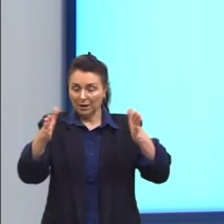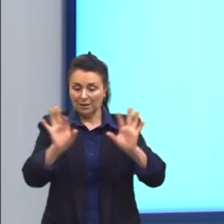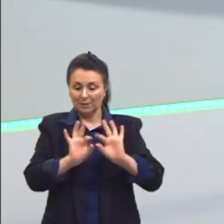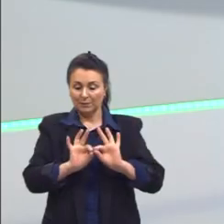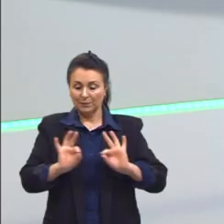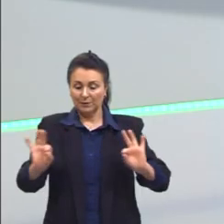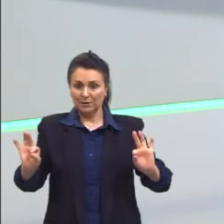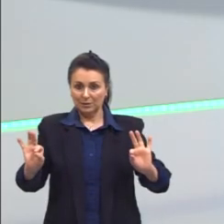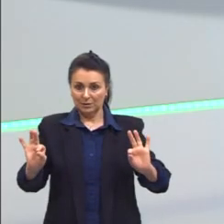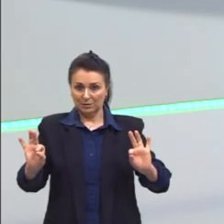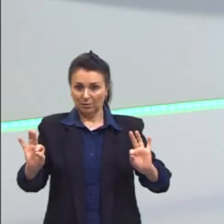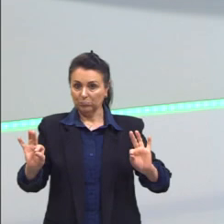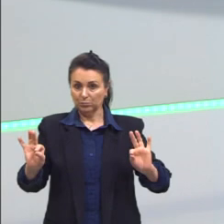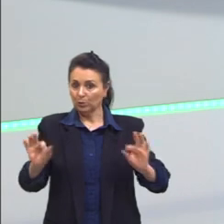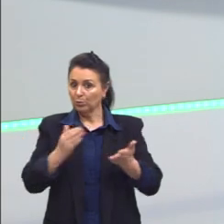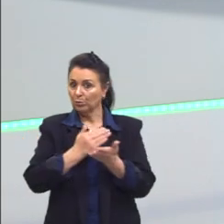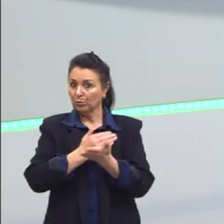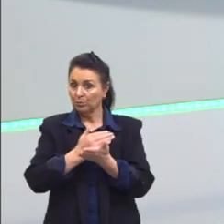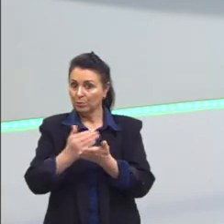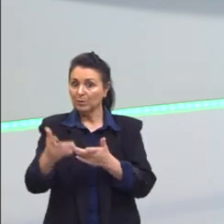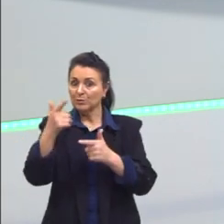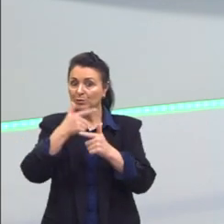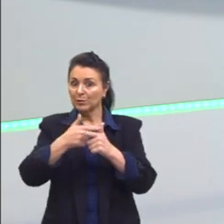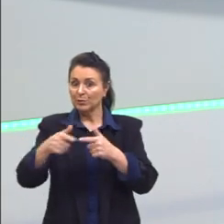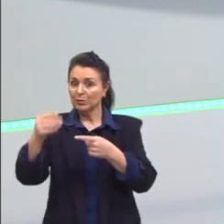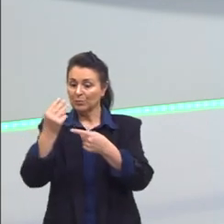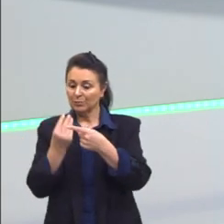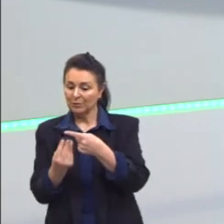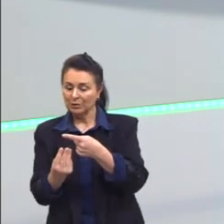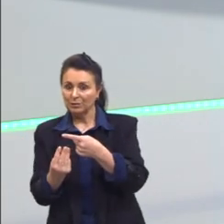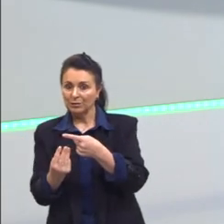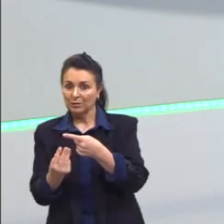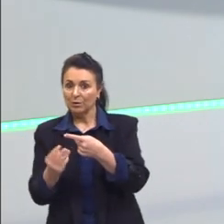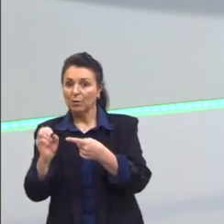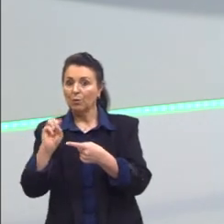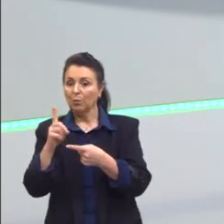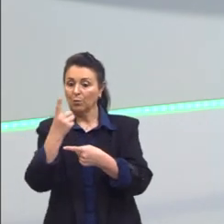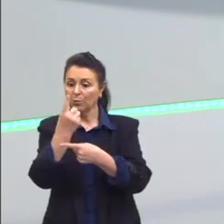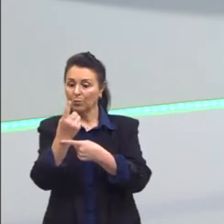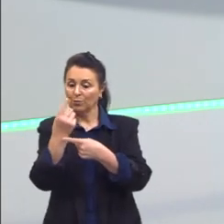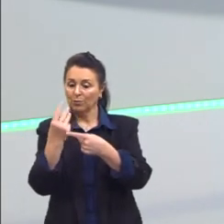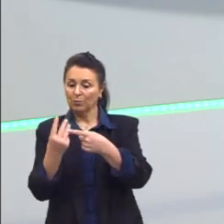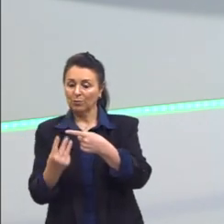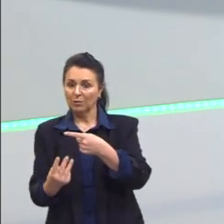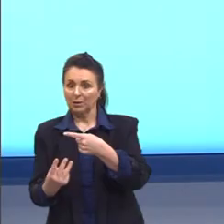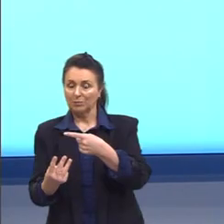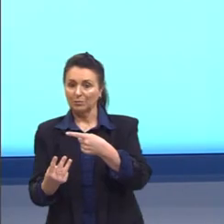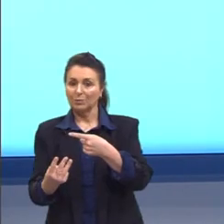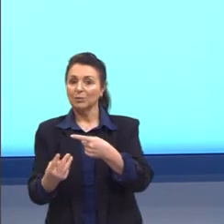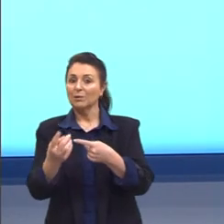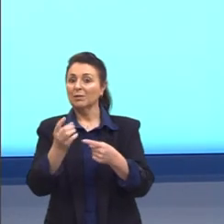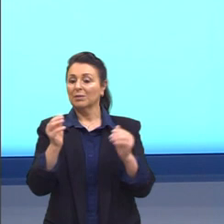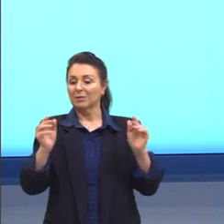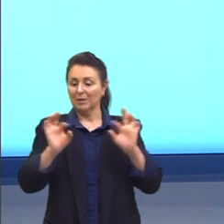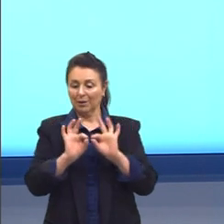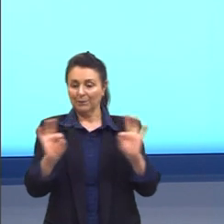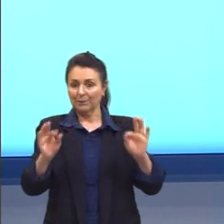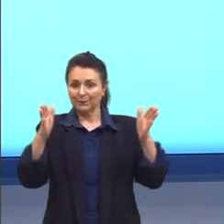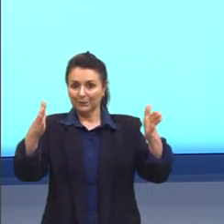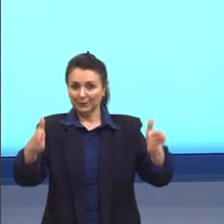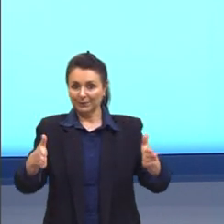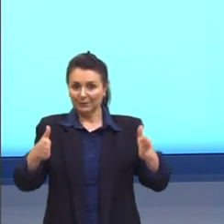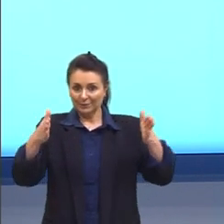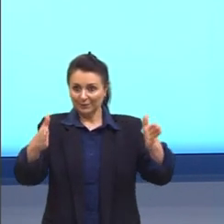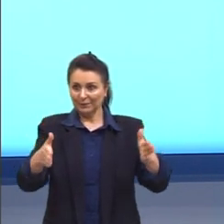medida da aresta original só que dividido por 3 ou um terço né daquela esta aqui é o